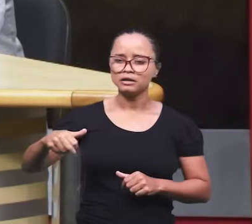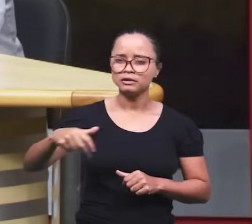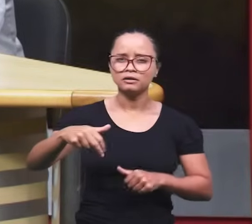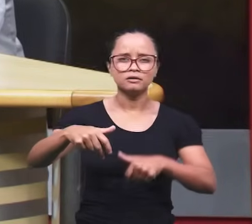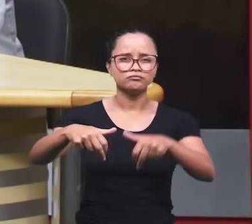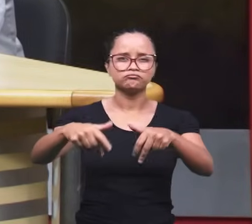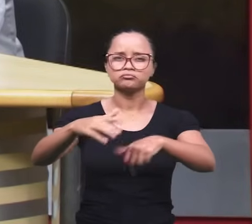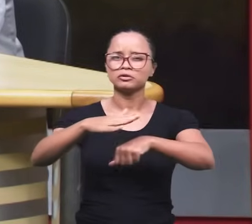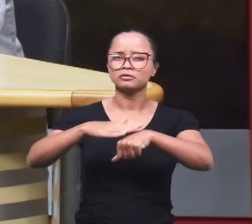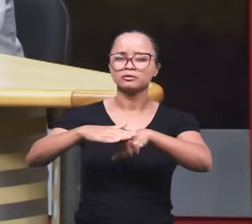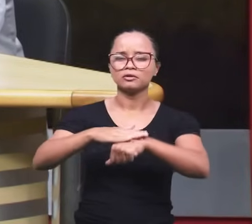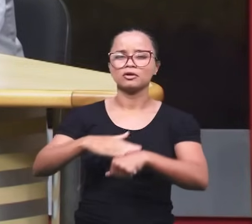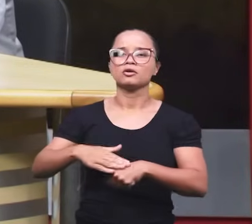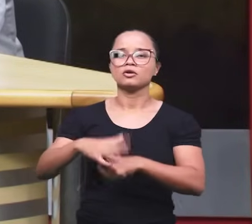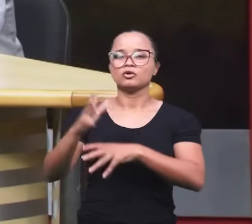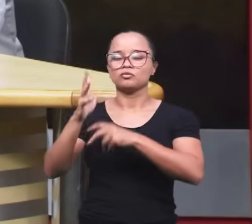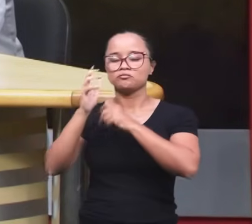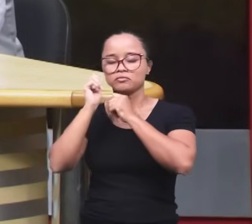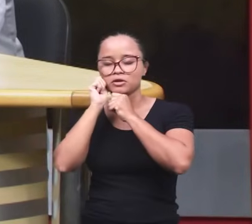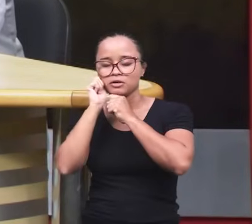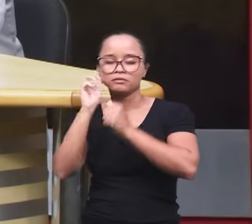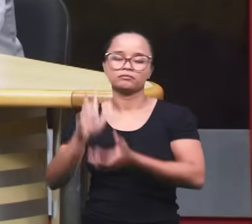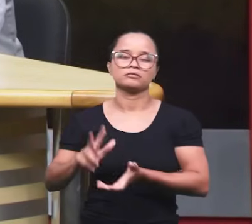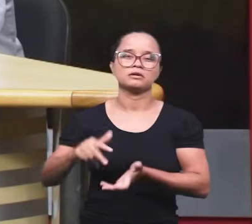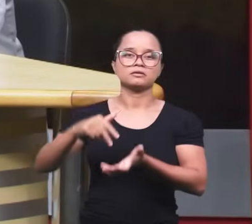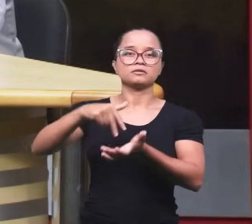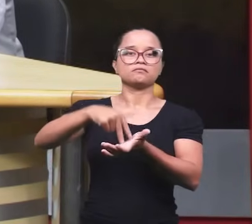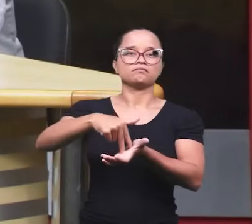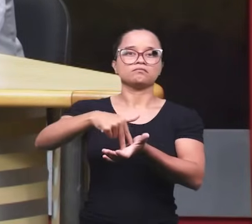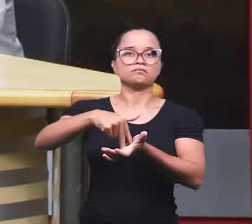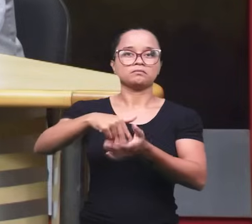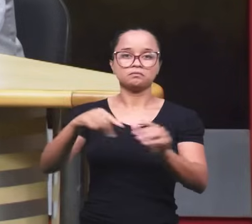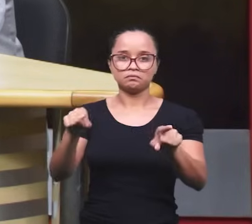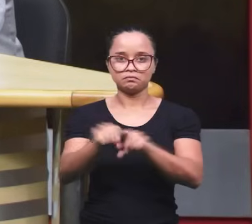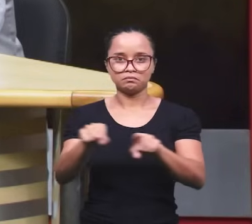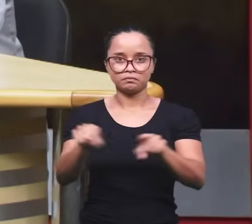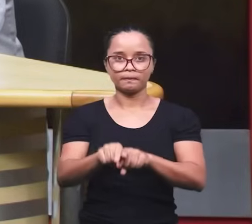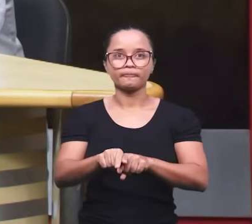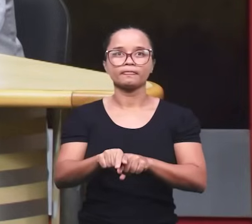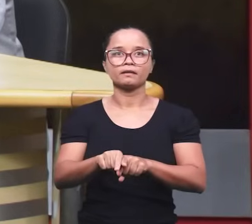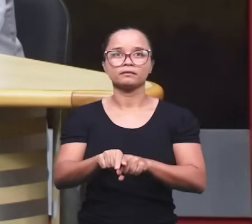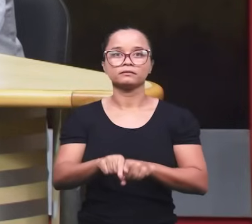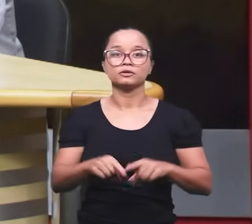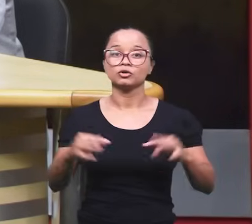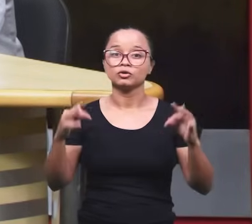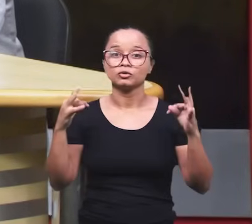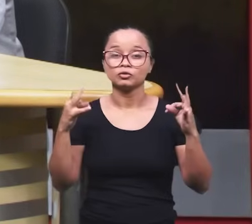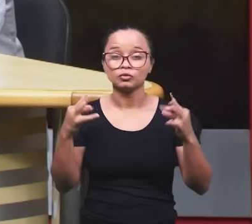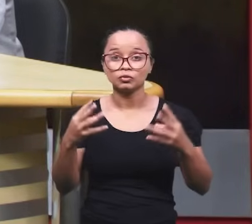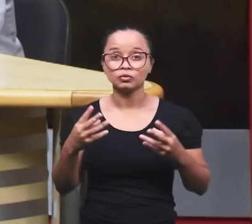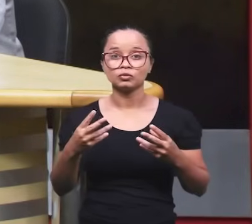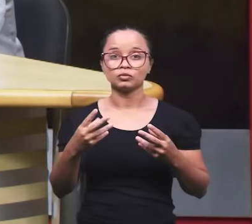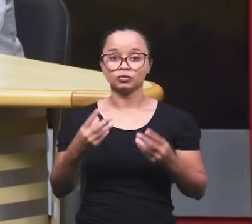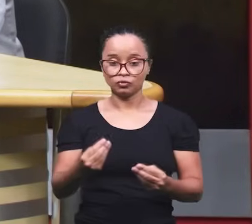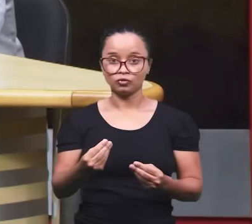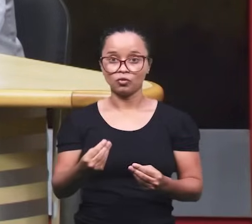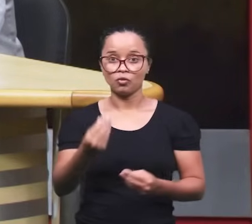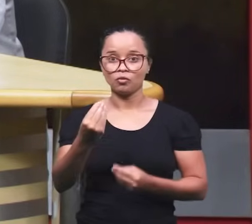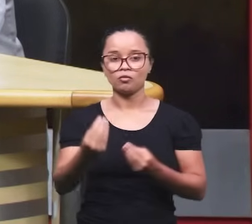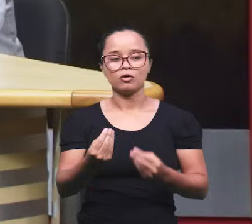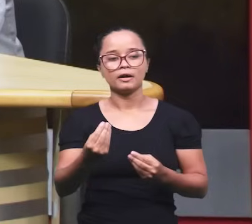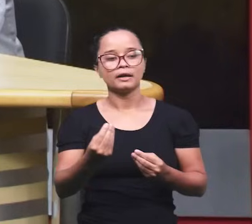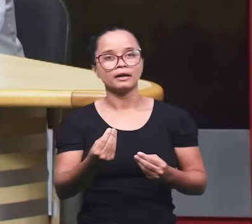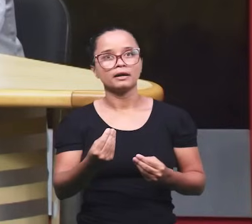andando no caminho deitando-te levantando-se também as atarás por sinal na tu a